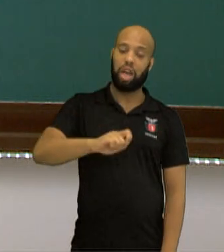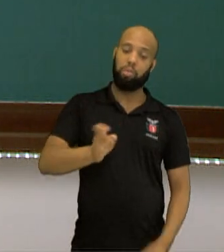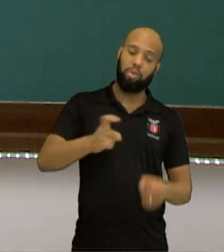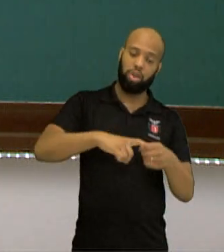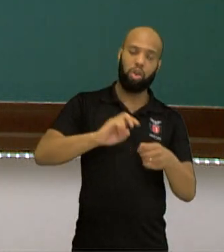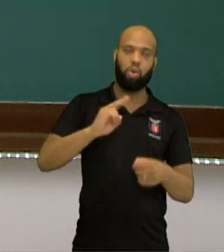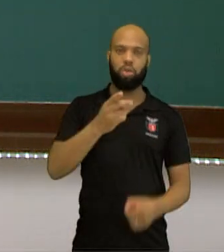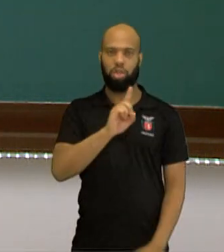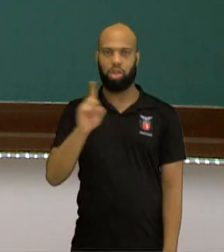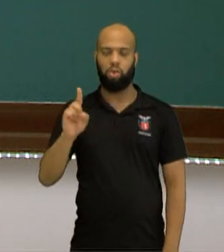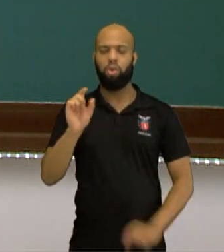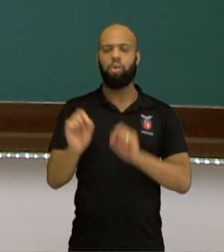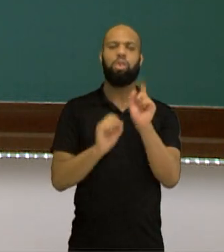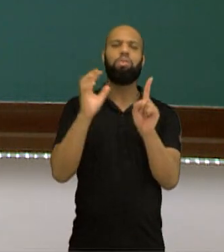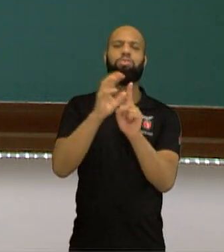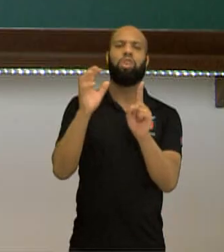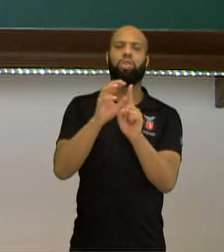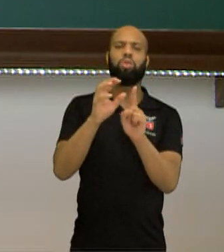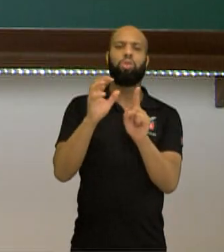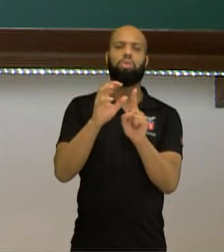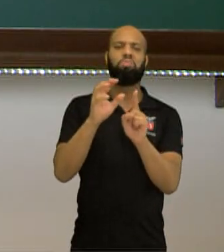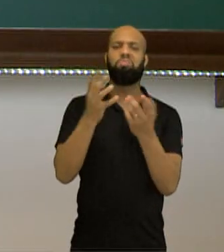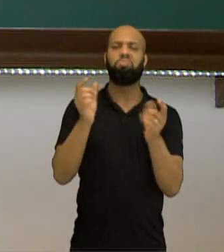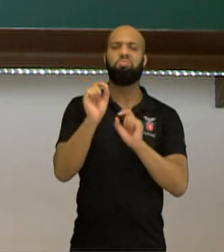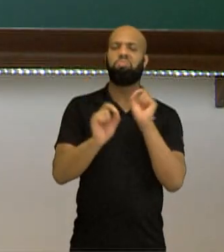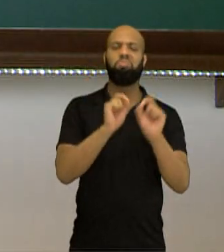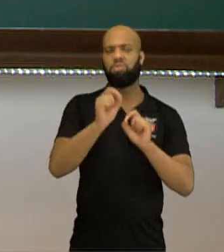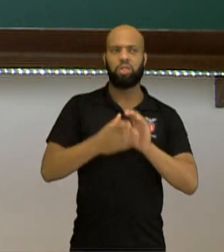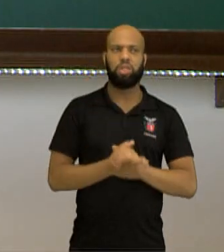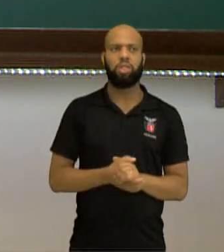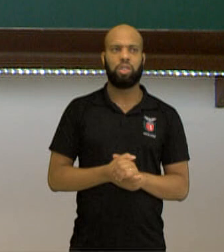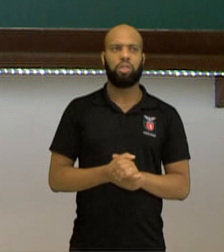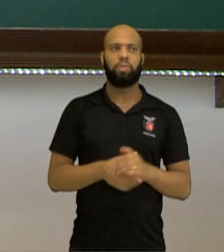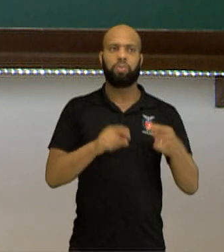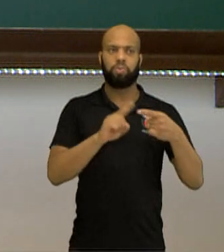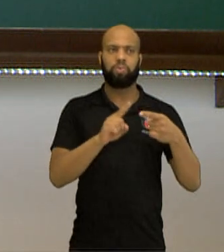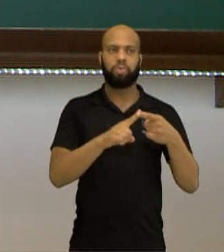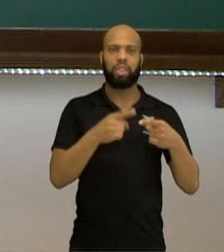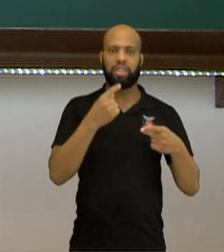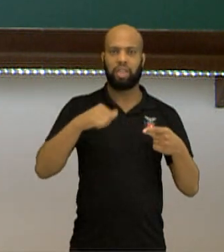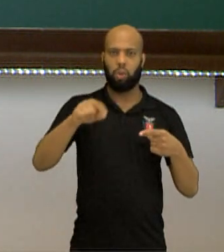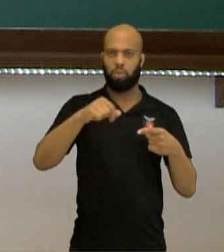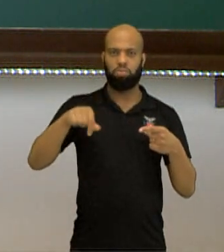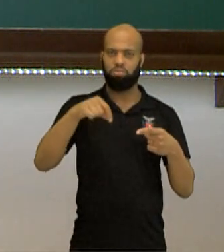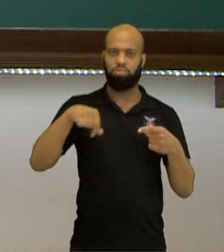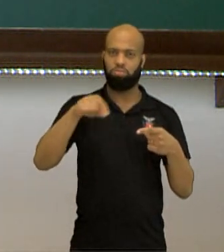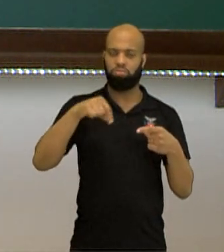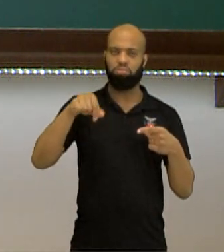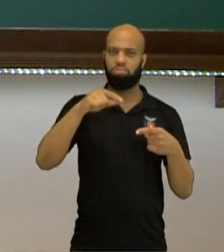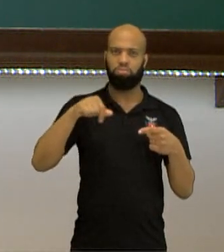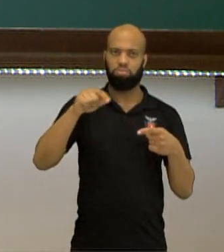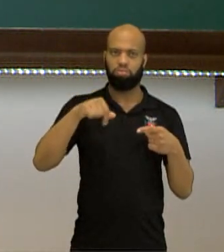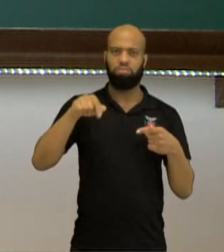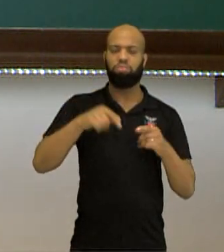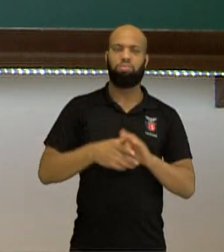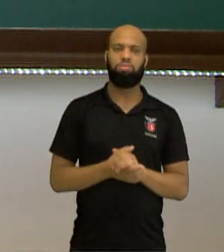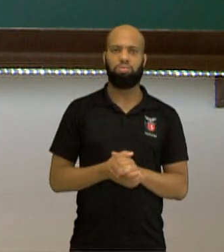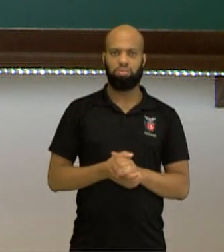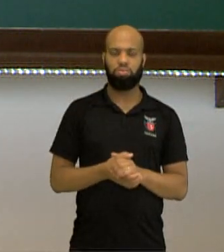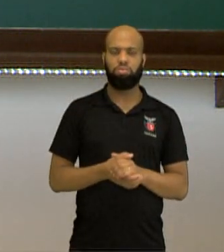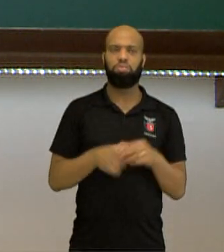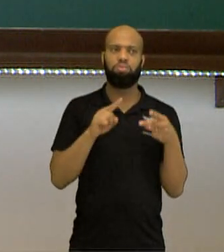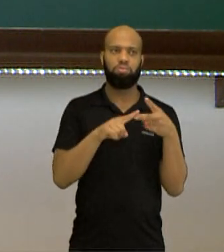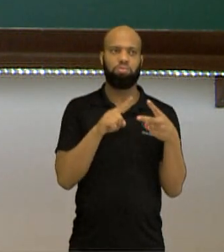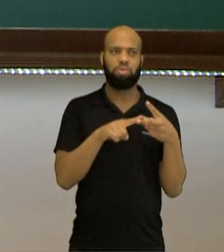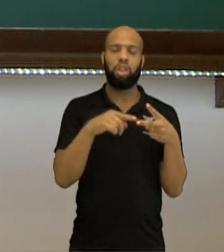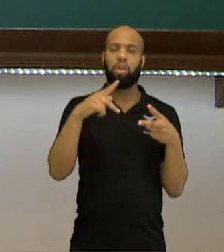podem provocar essa desnaturação das proteínas? Vamos lá. A salinidade pode afetar, né, a questão da